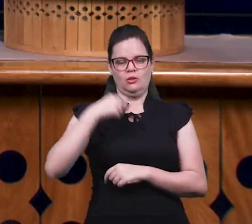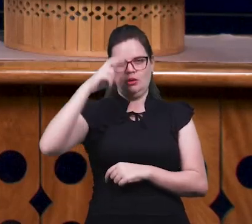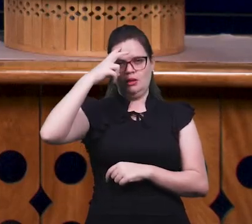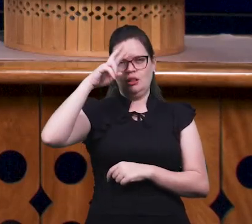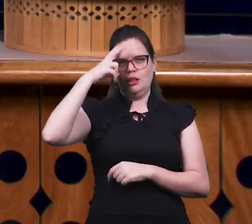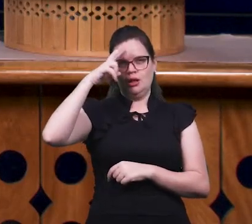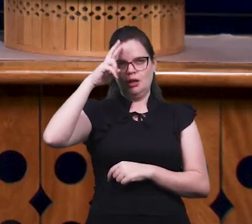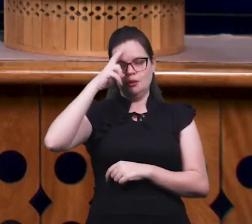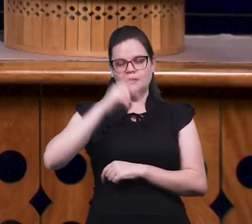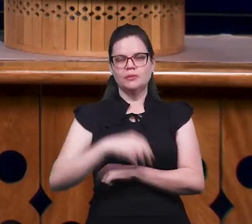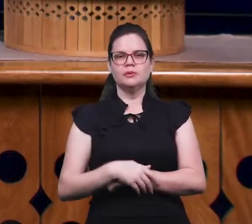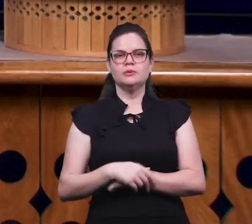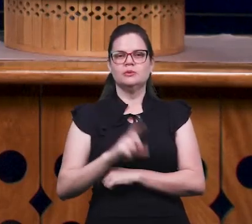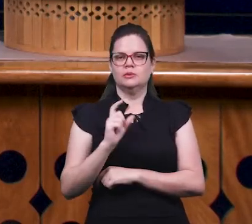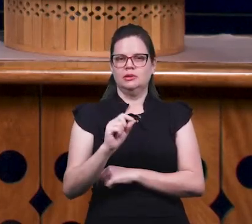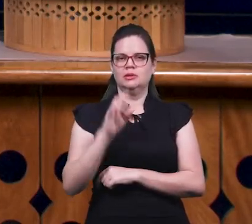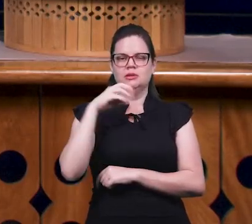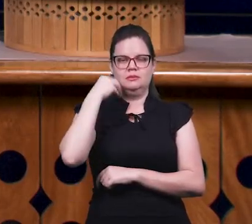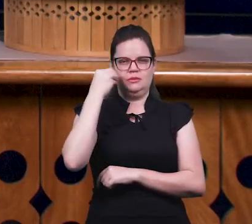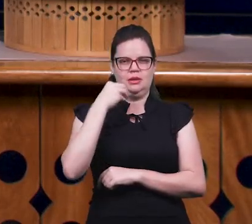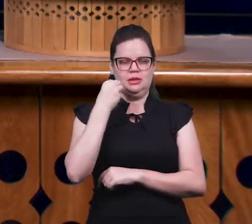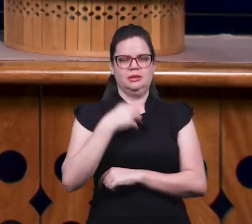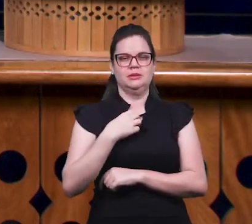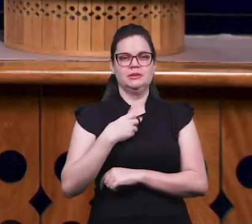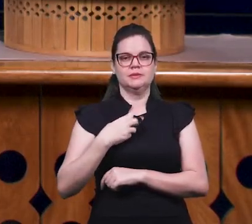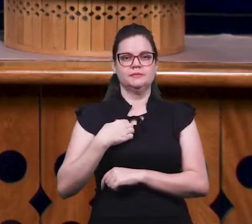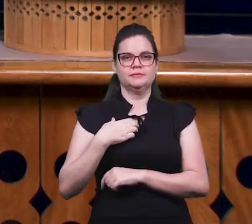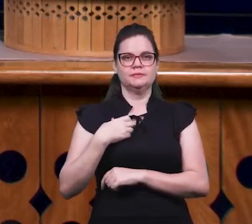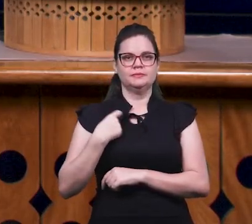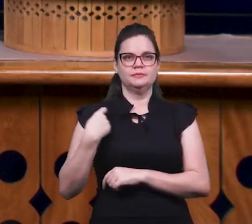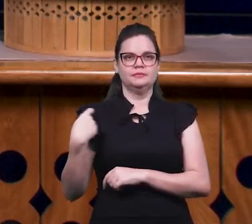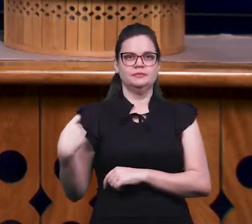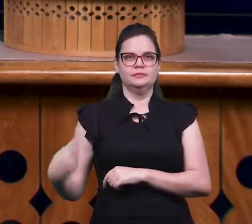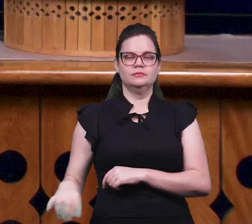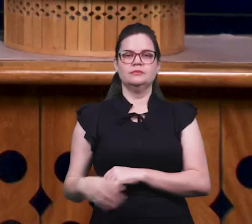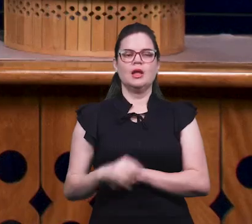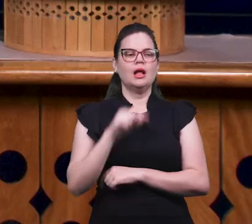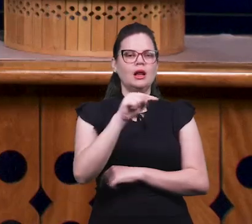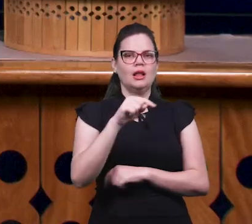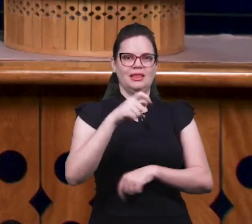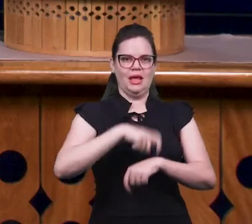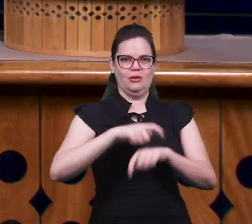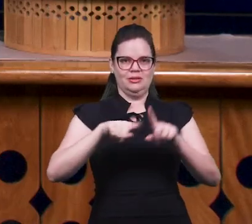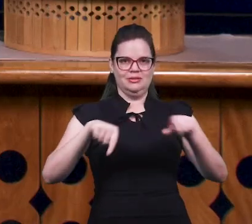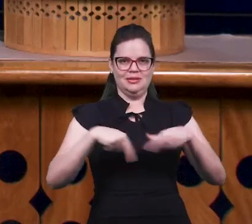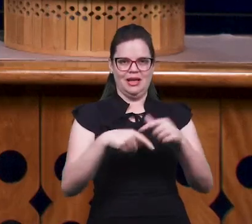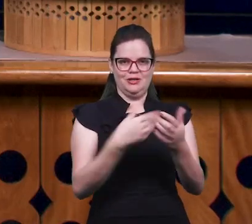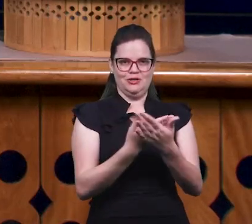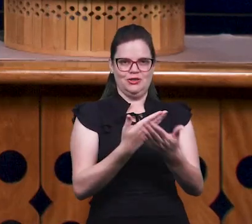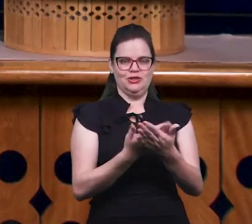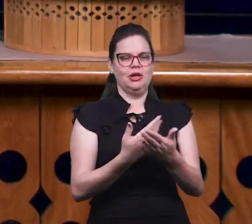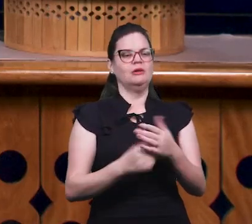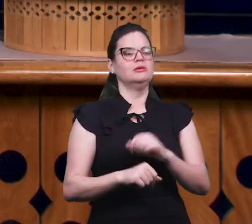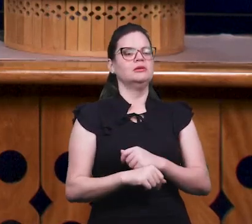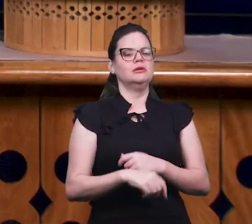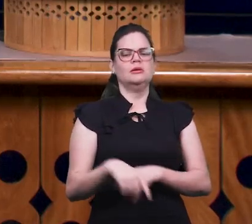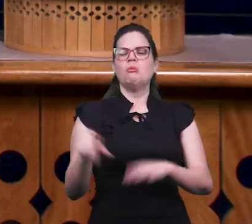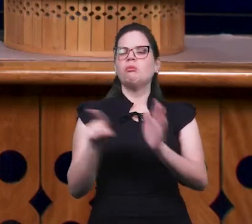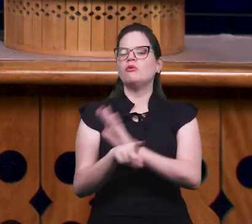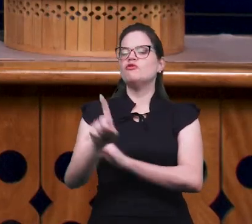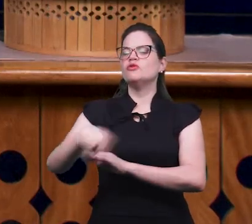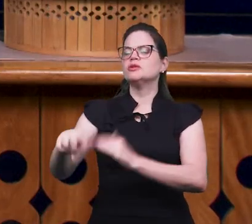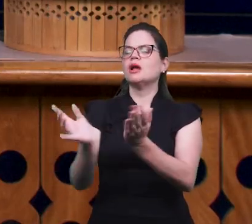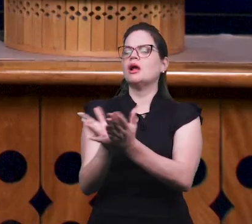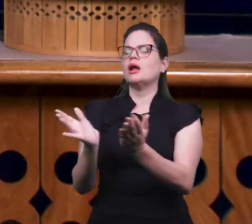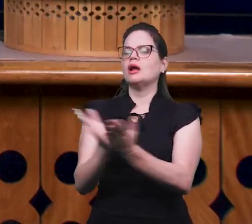alguém, ele questionou na sala de aula, os evangélicos, alguns, inclusive